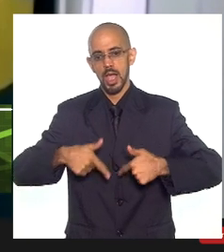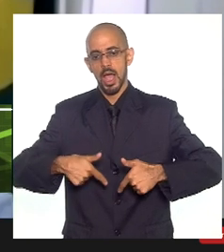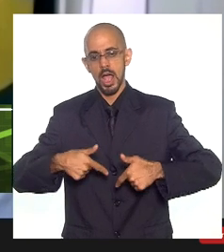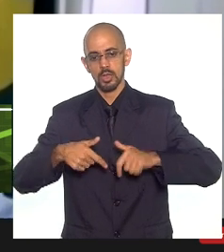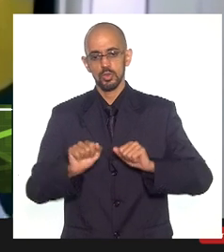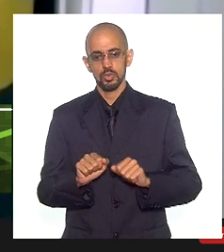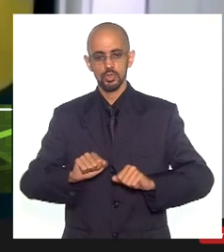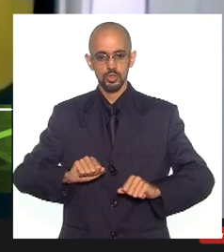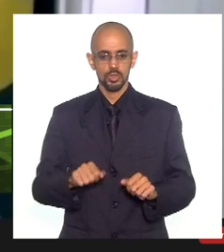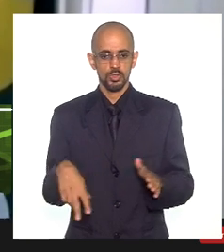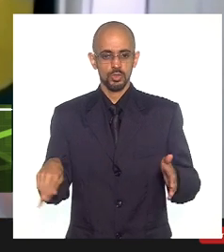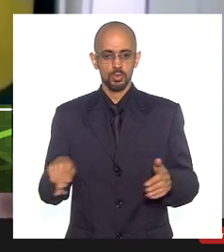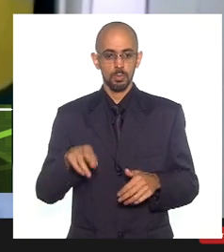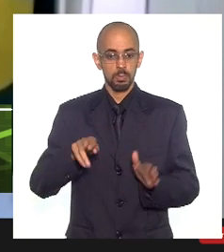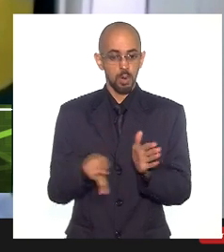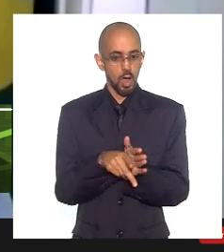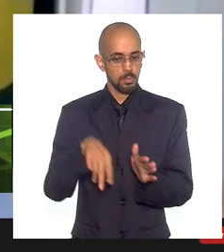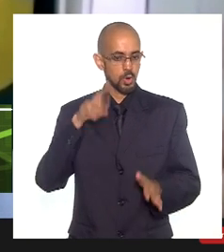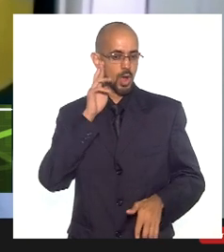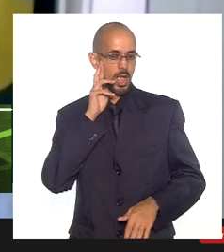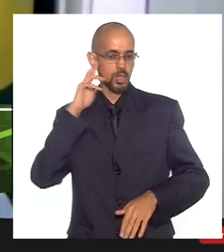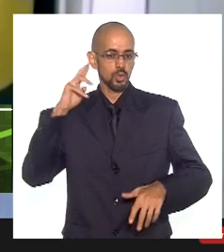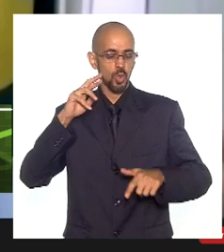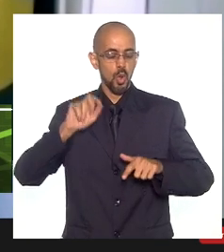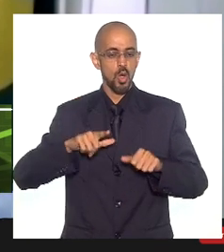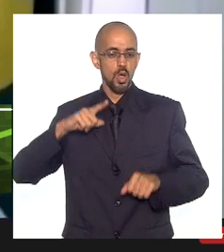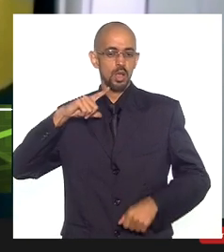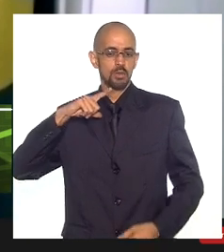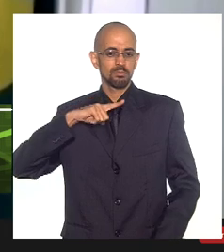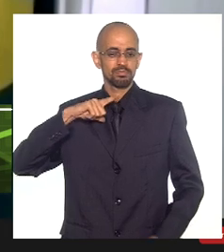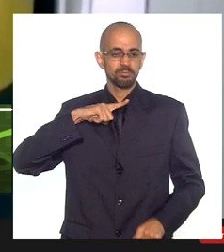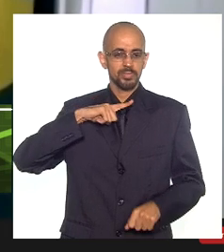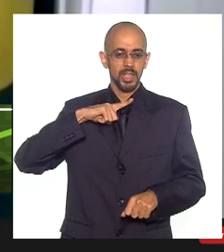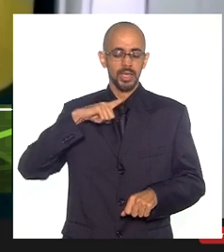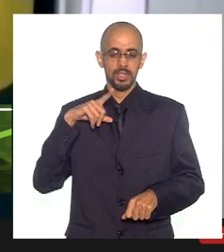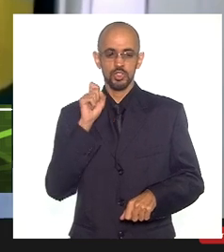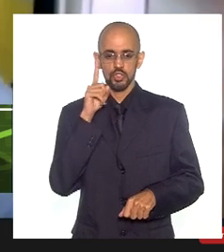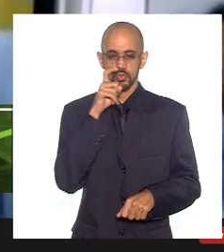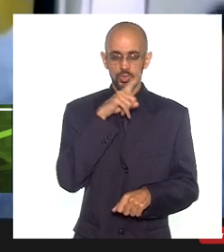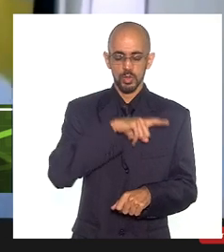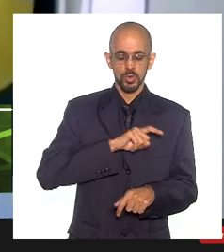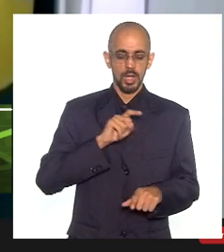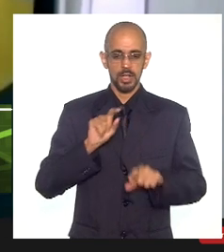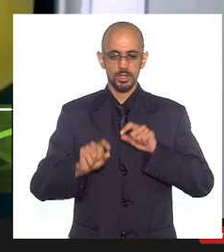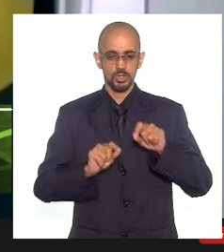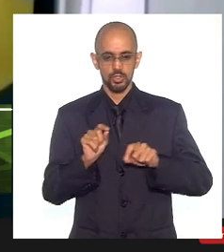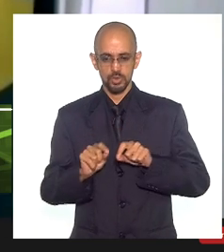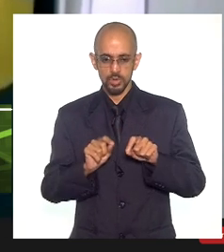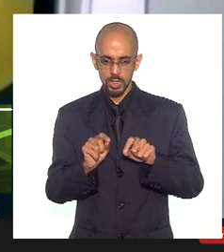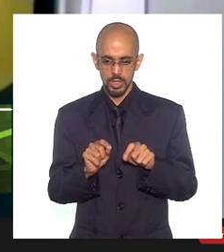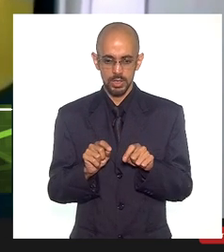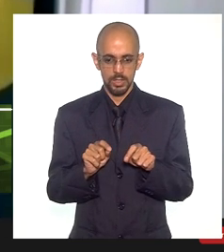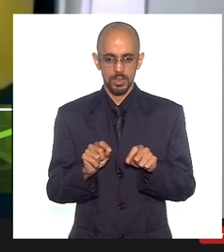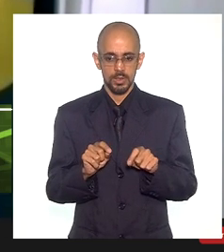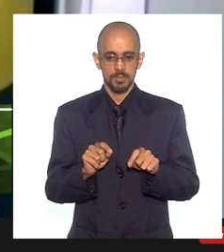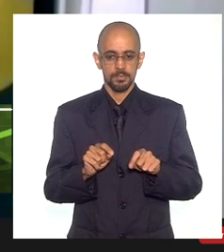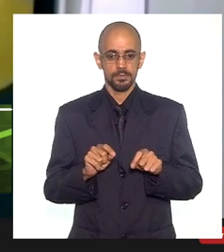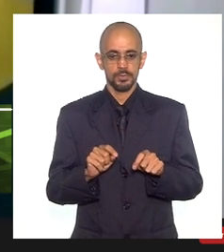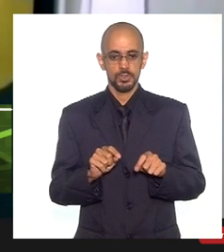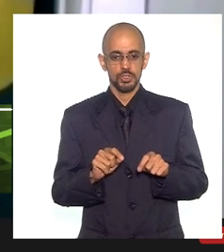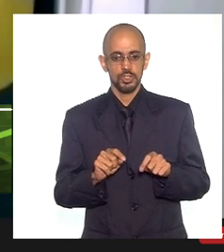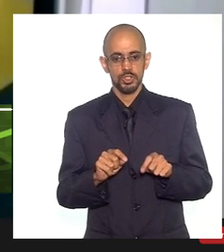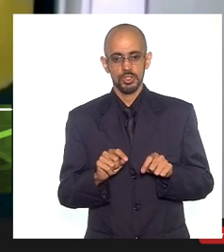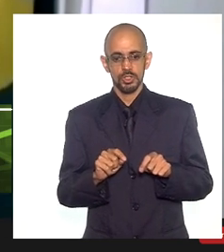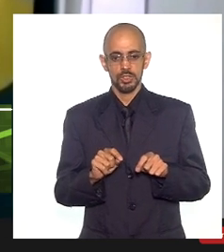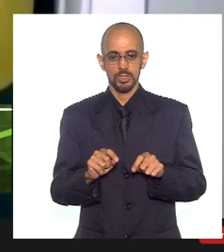universidade, do próprio reitor, ainda sofrem um escrutínio, um crivo de instâncias